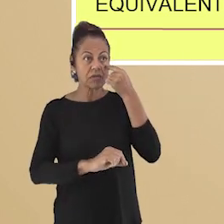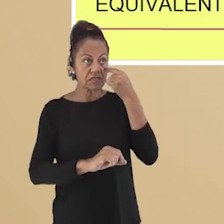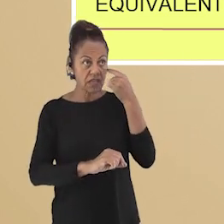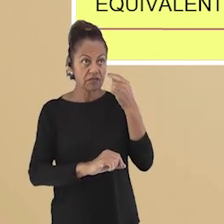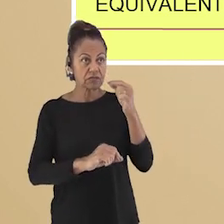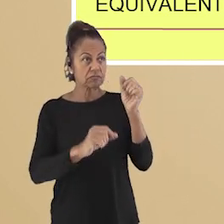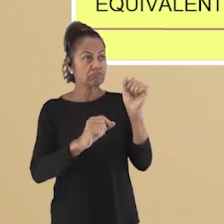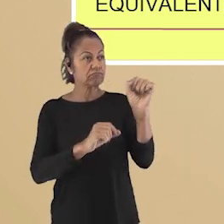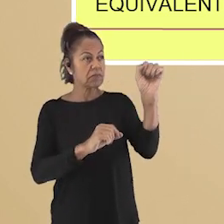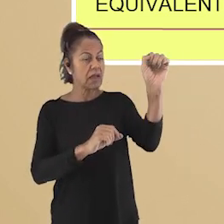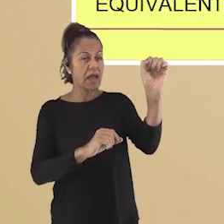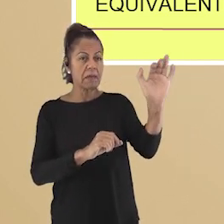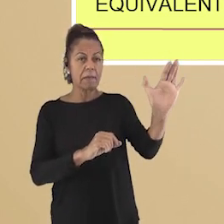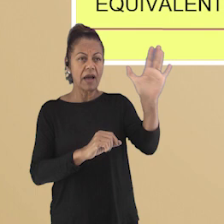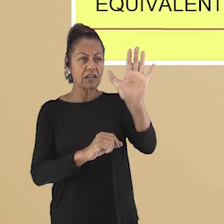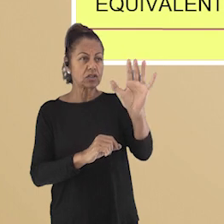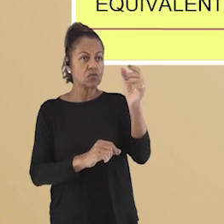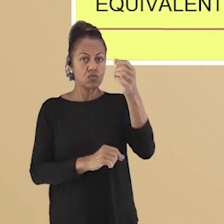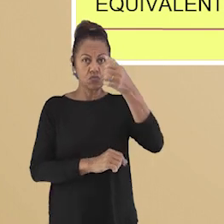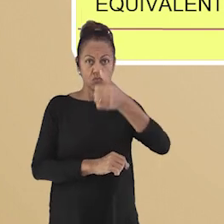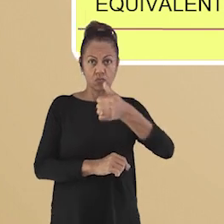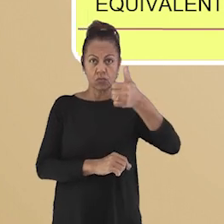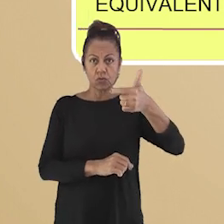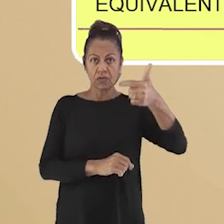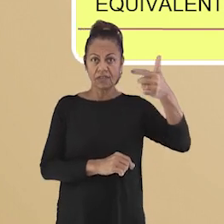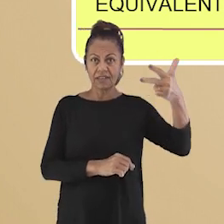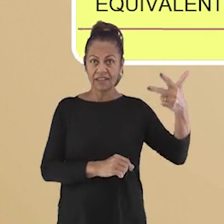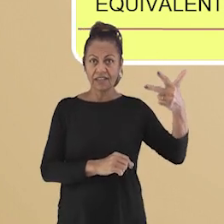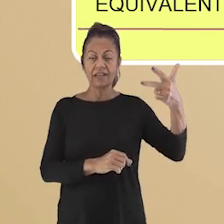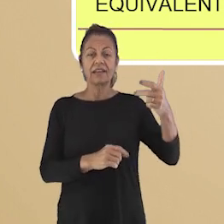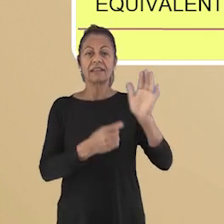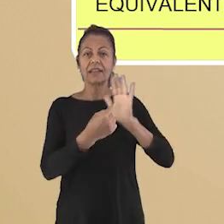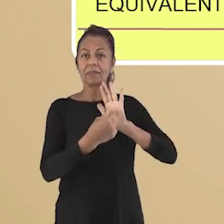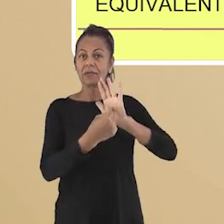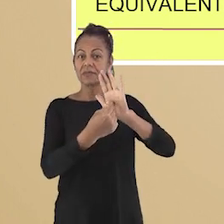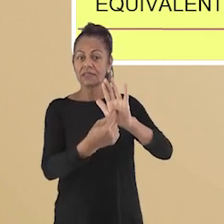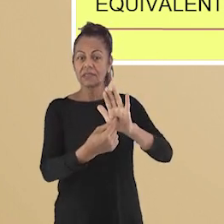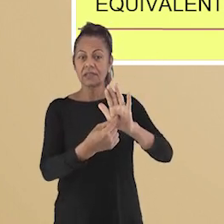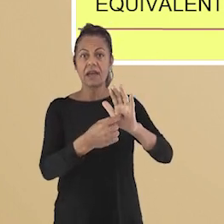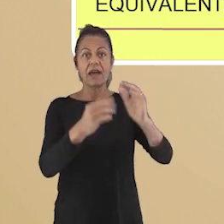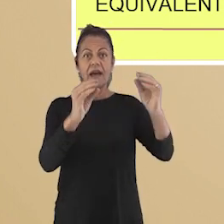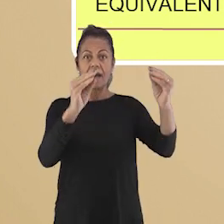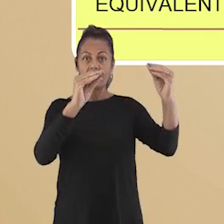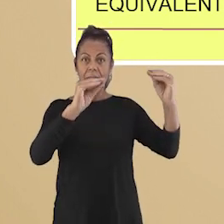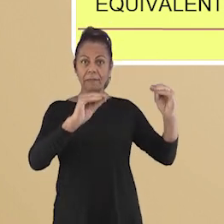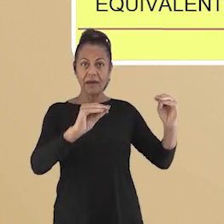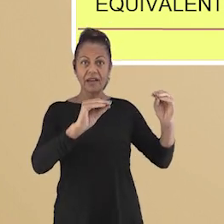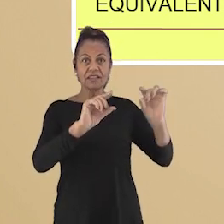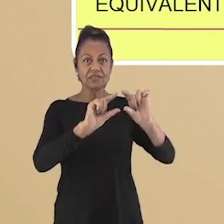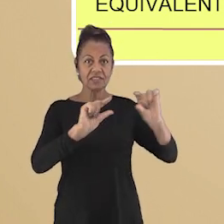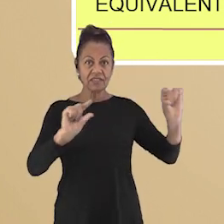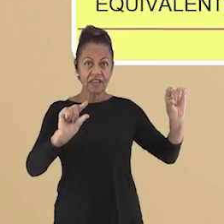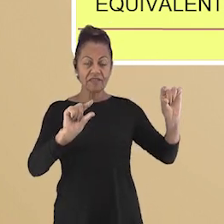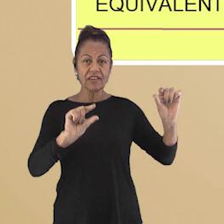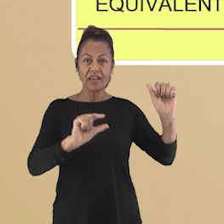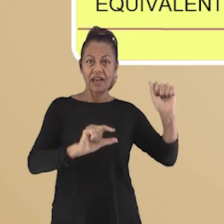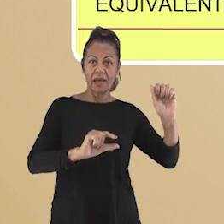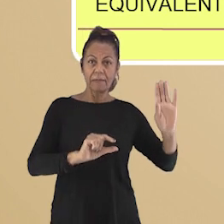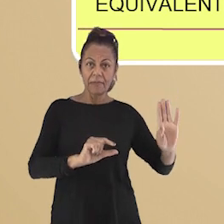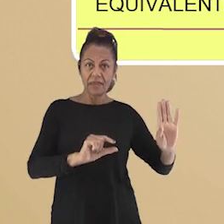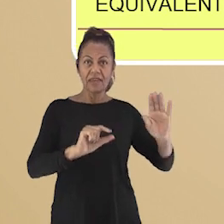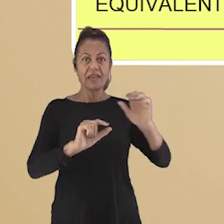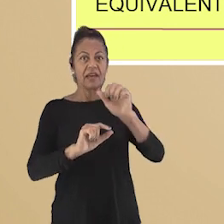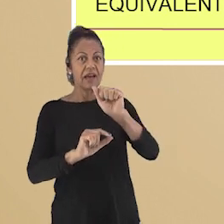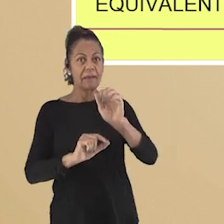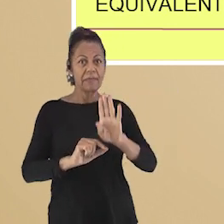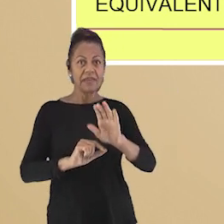3 estão representando. Abaixo de cada desenho, identifique a alternativa em que outro